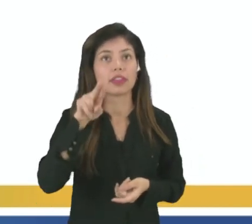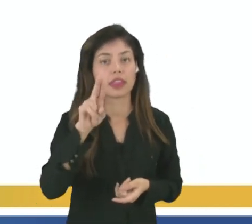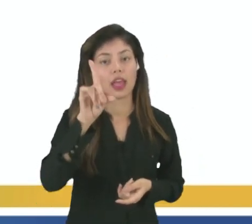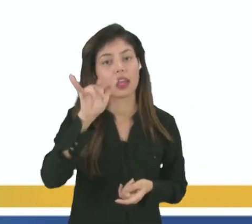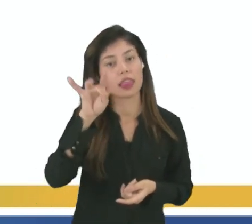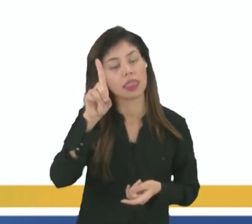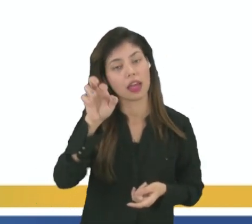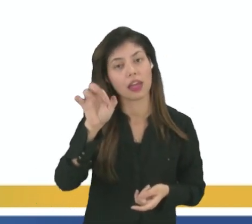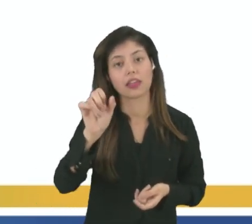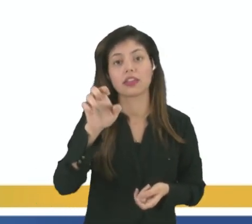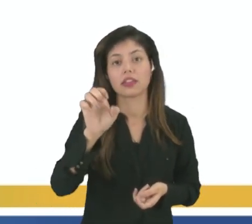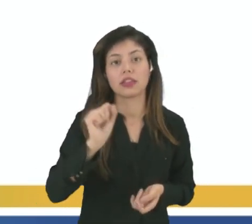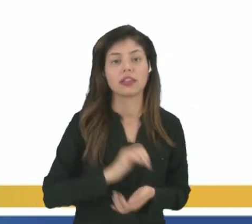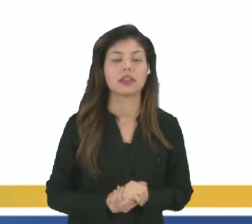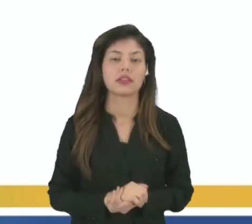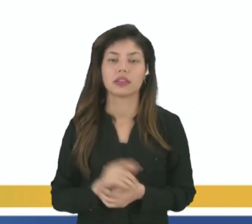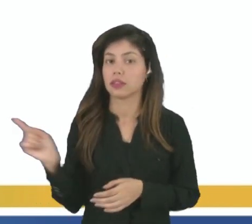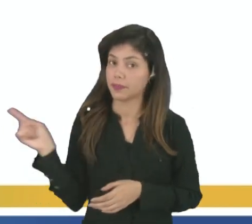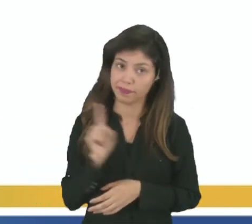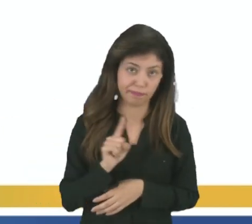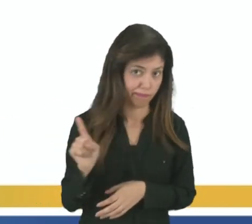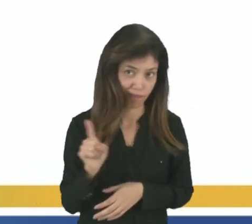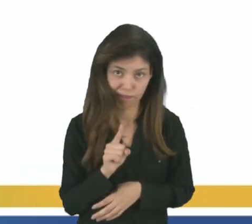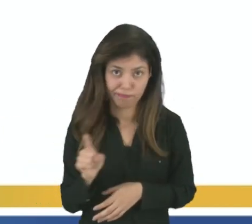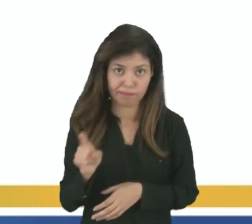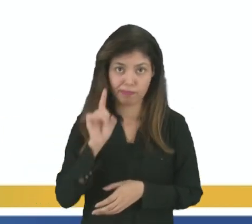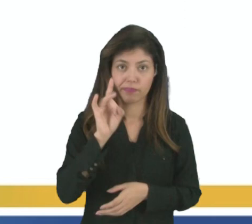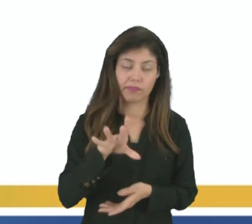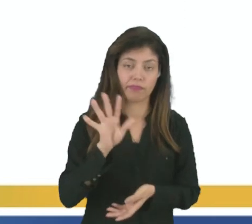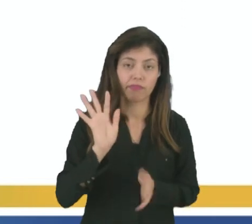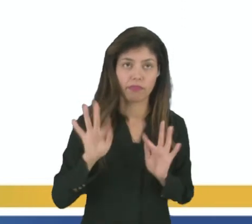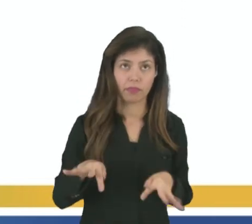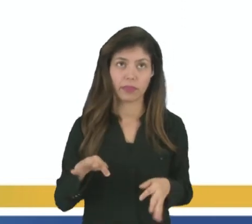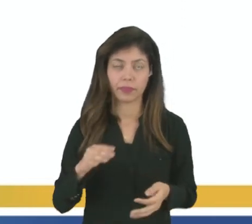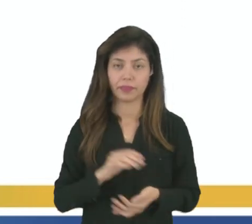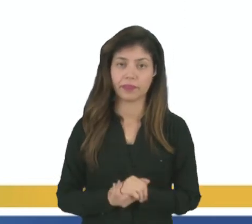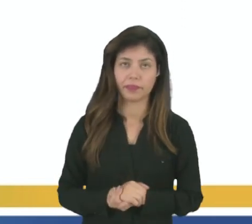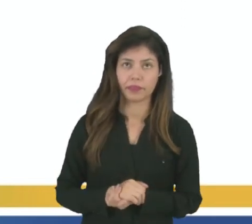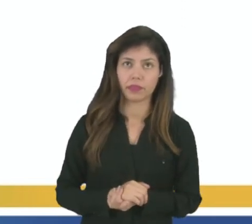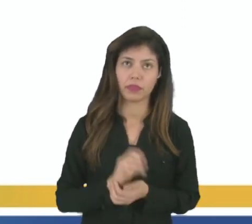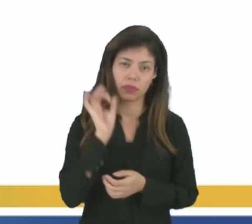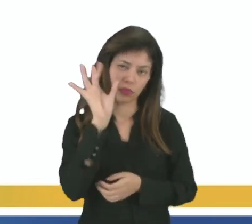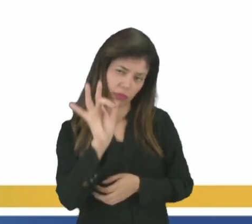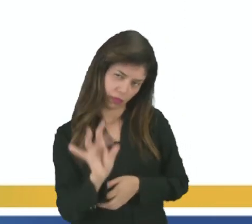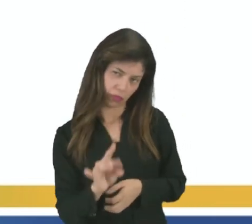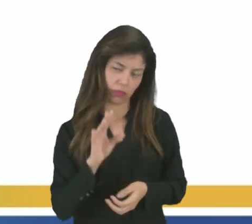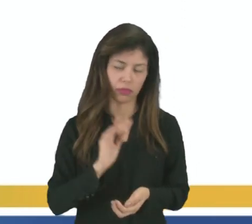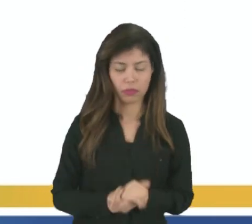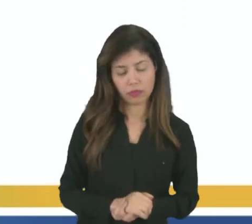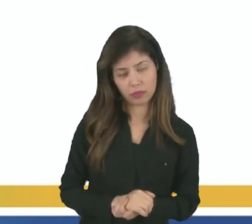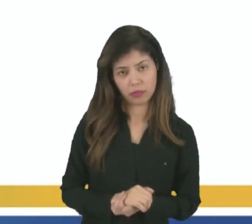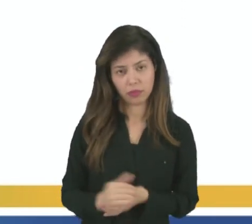a que ele se destina, não. Isso aí fica mais a miúde o quê? No detalhismo do